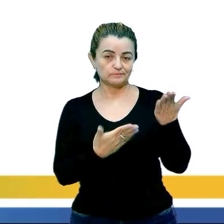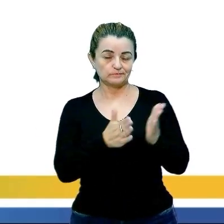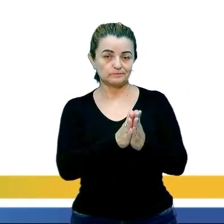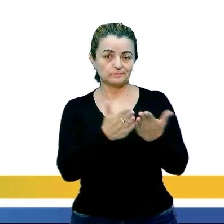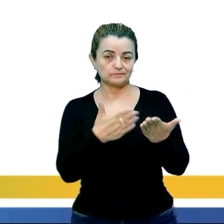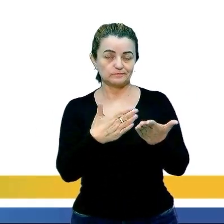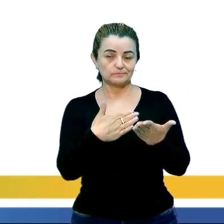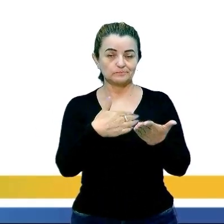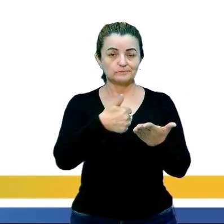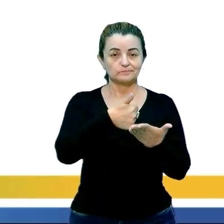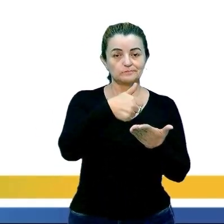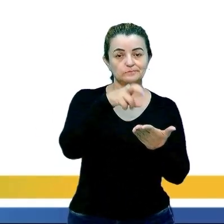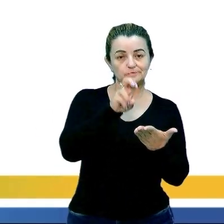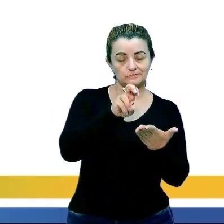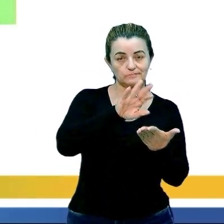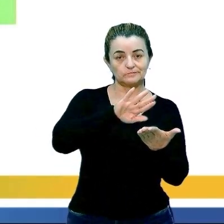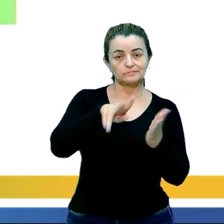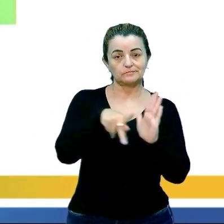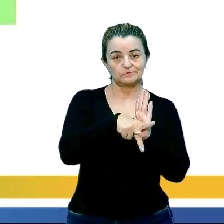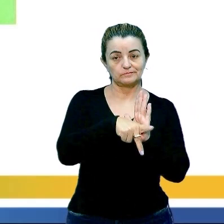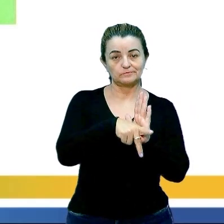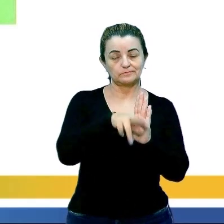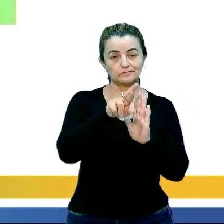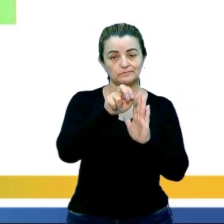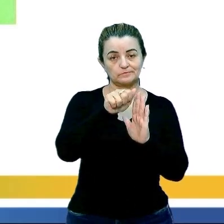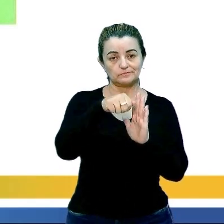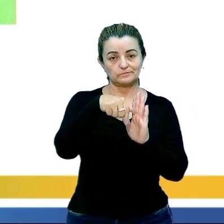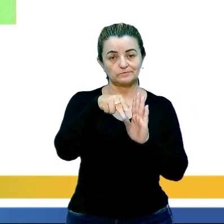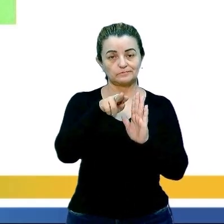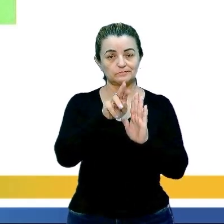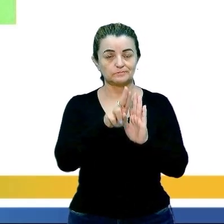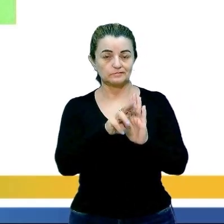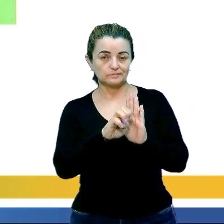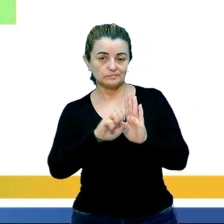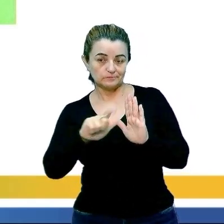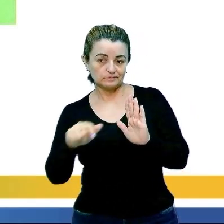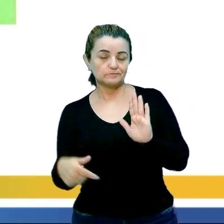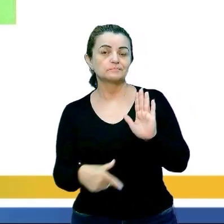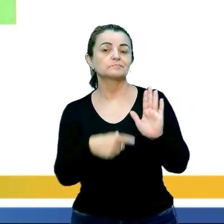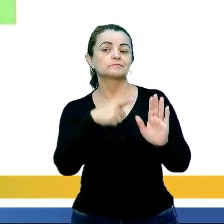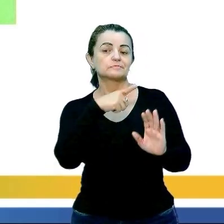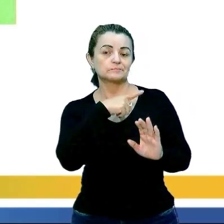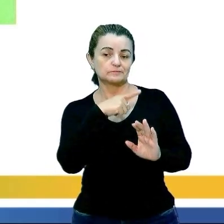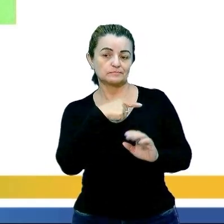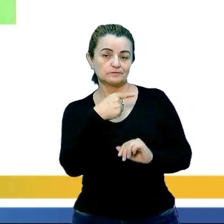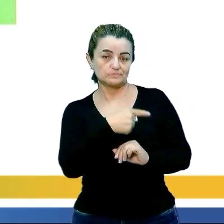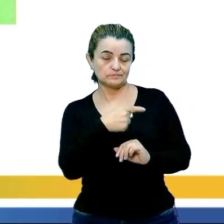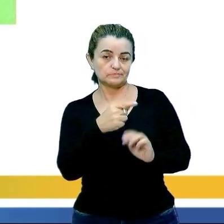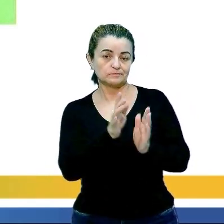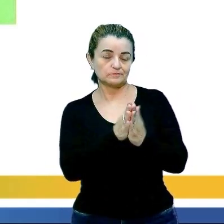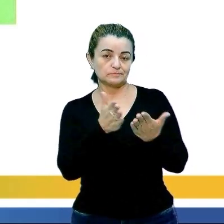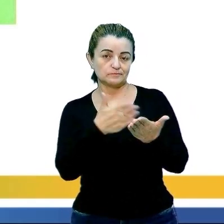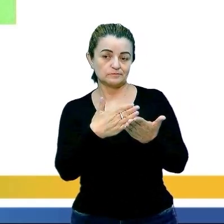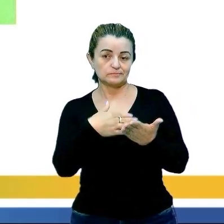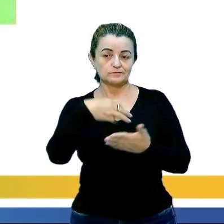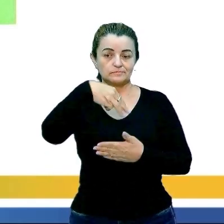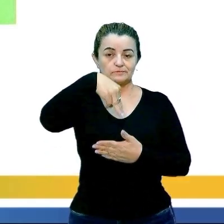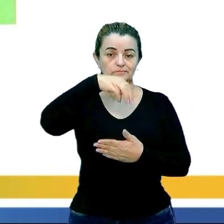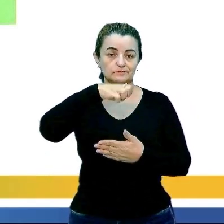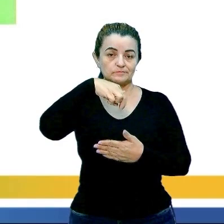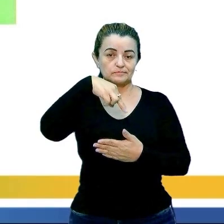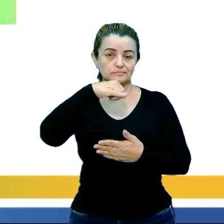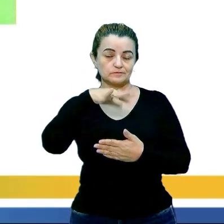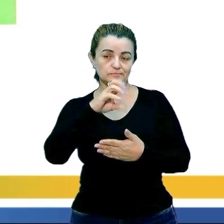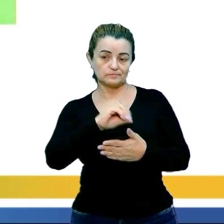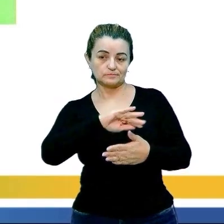o 15, de Raquel de Queiroz, e a gente tem O Menino de Engenho, do José Lins